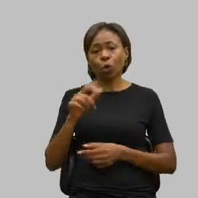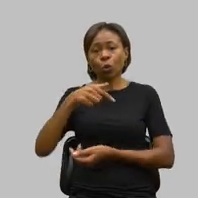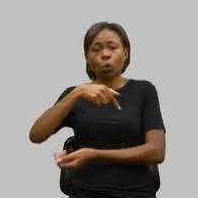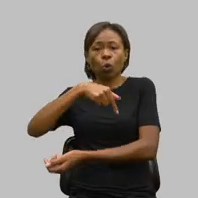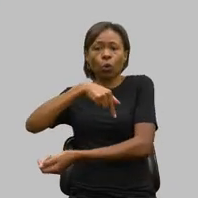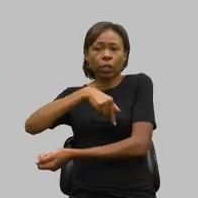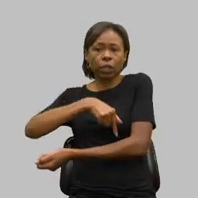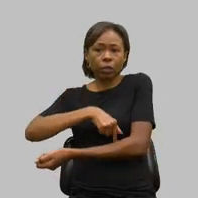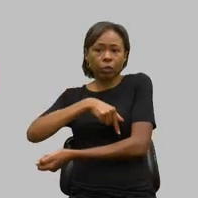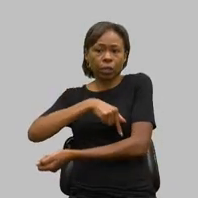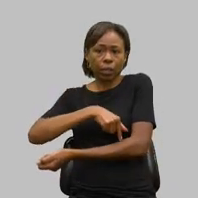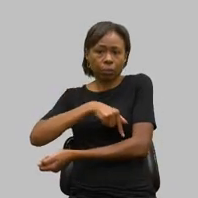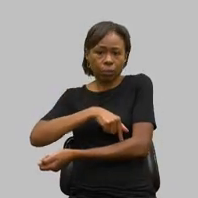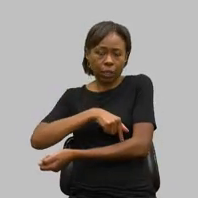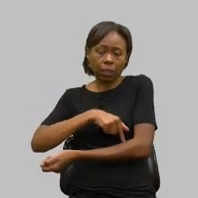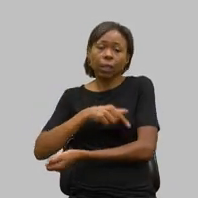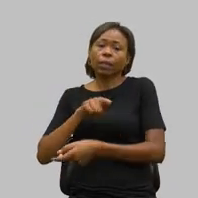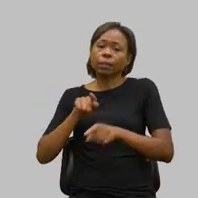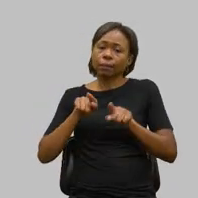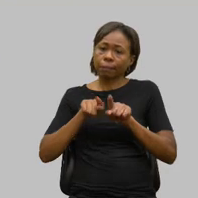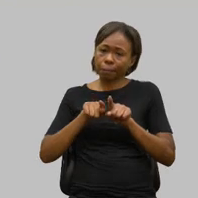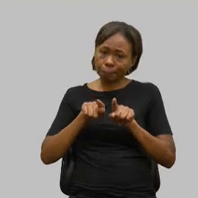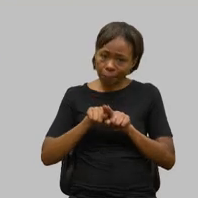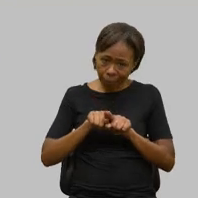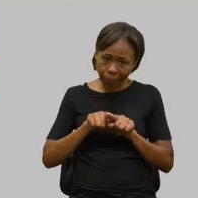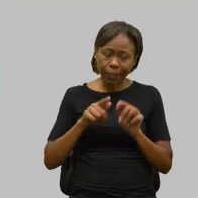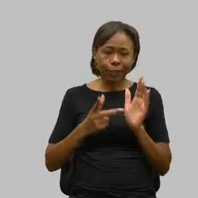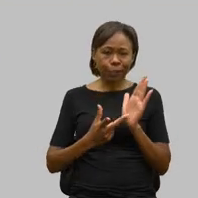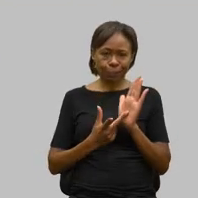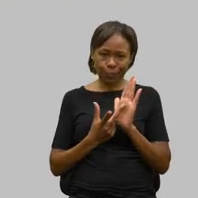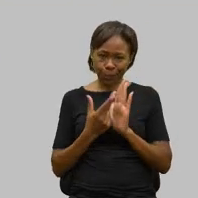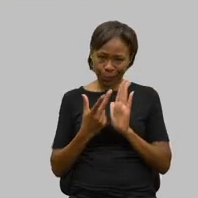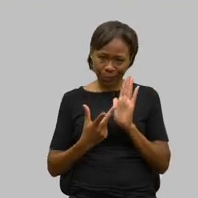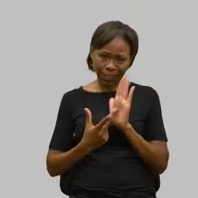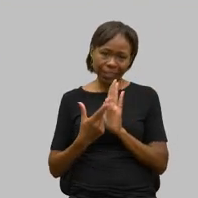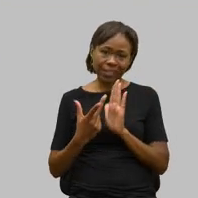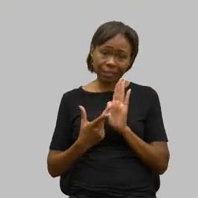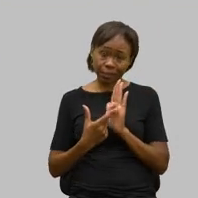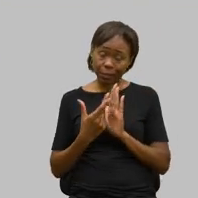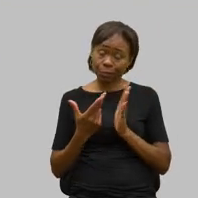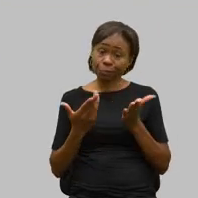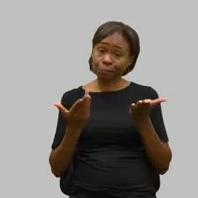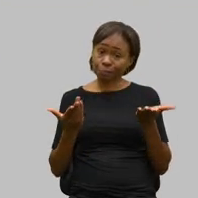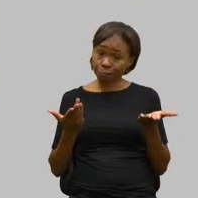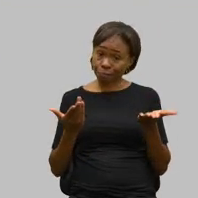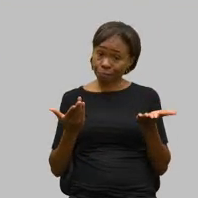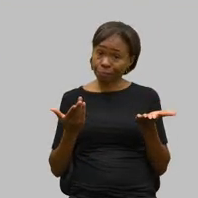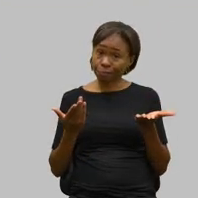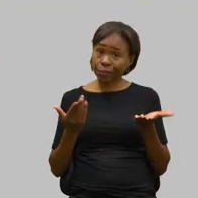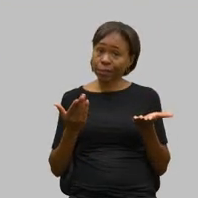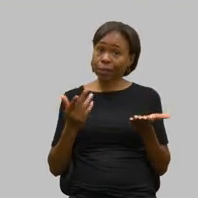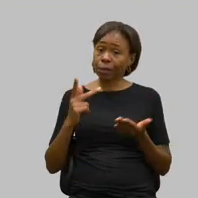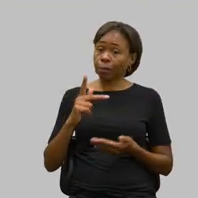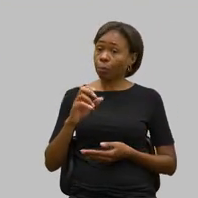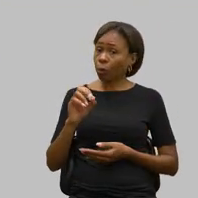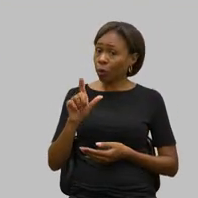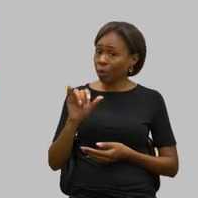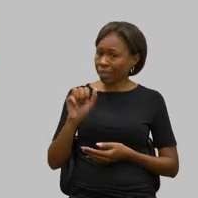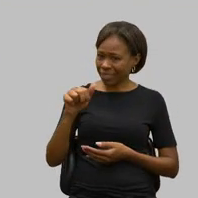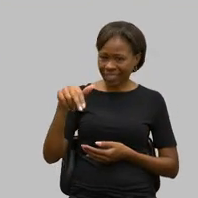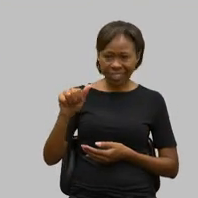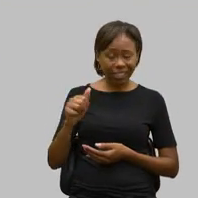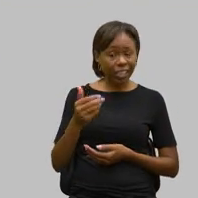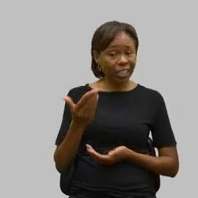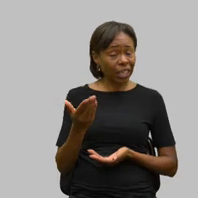Fora a questão das cirurgias. Então, alguma coisa poliana não está batendo